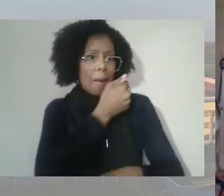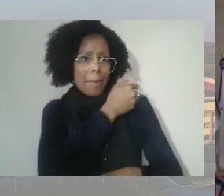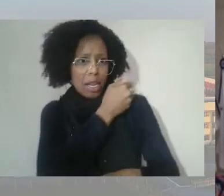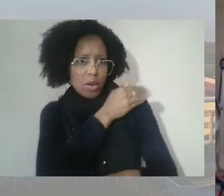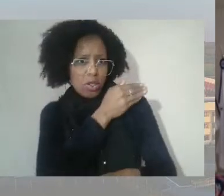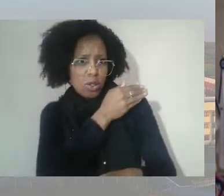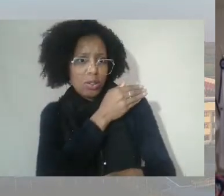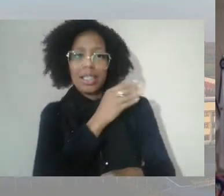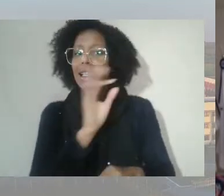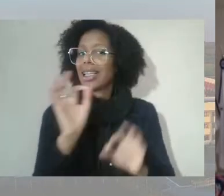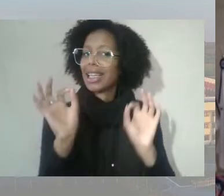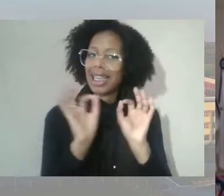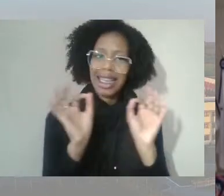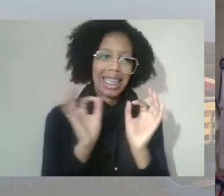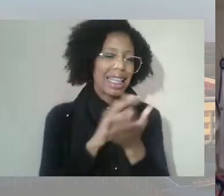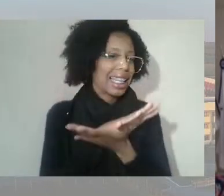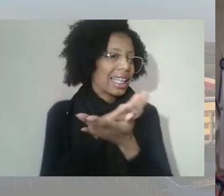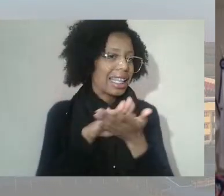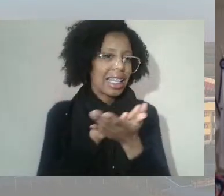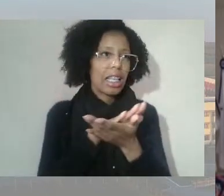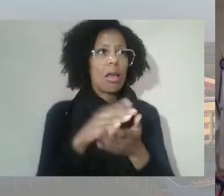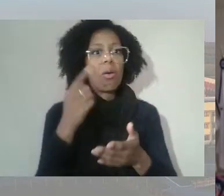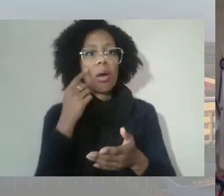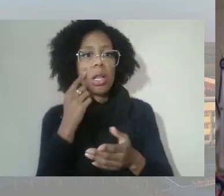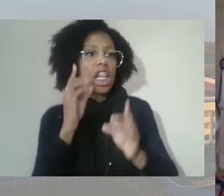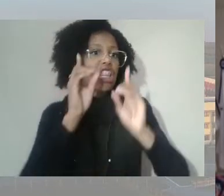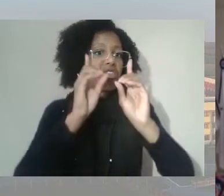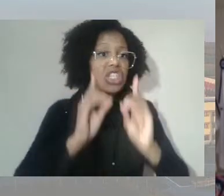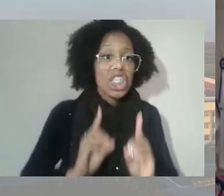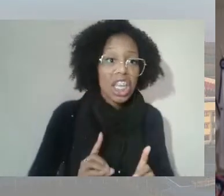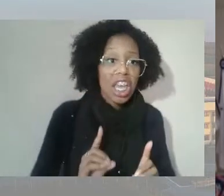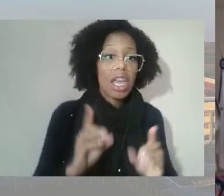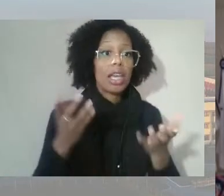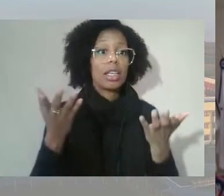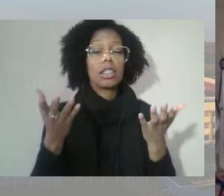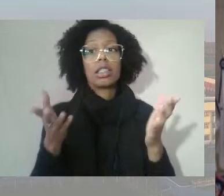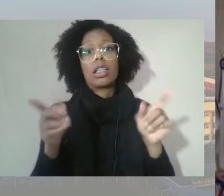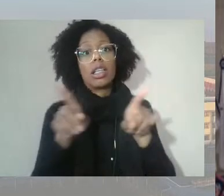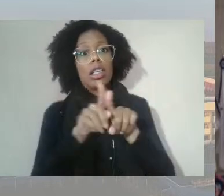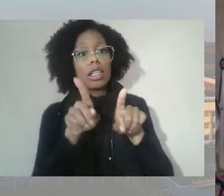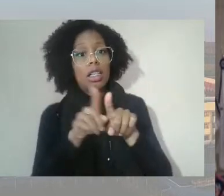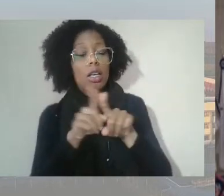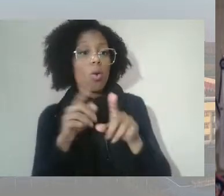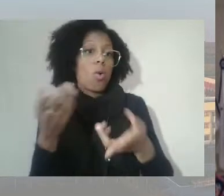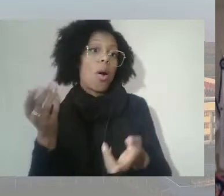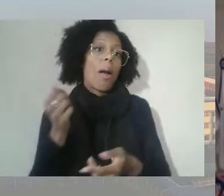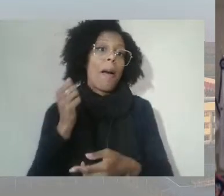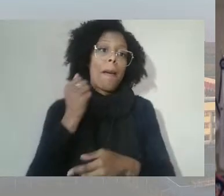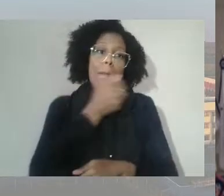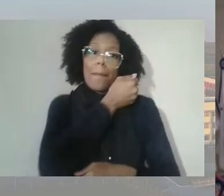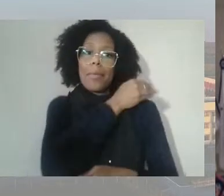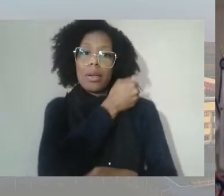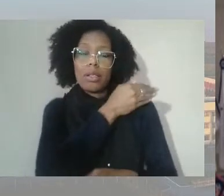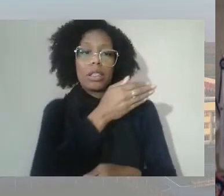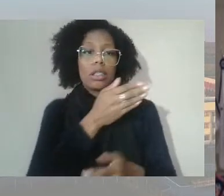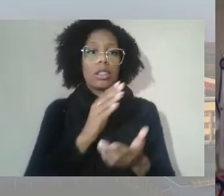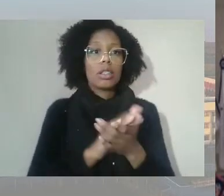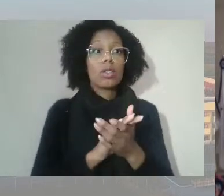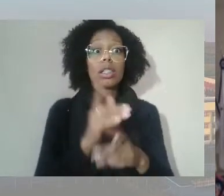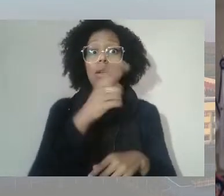e discriminação em razão da deficiência, discriminação étnico-racial, discriminação de